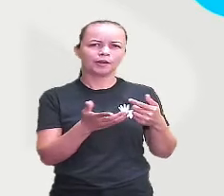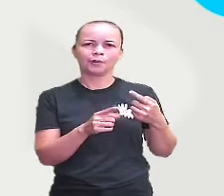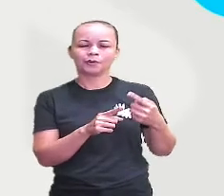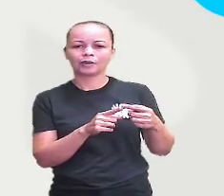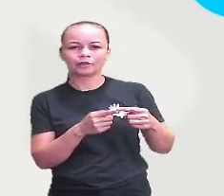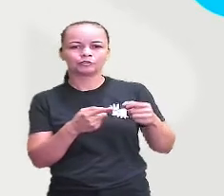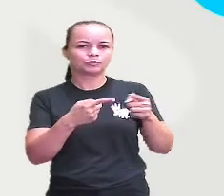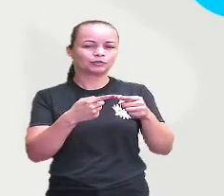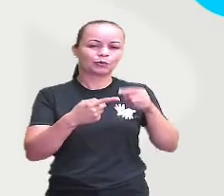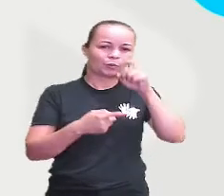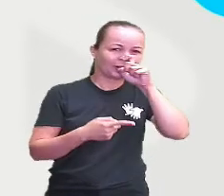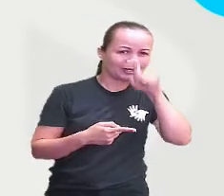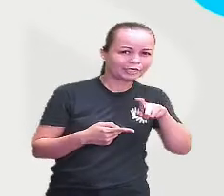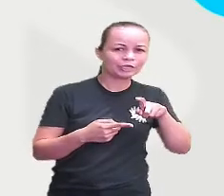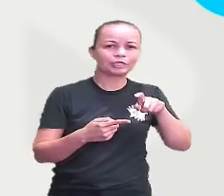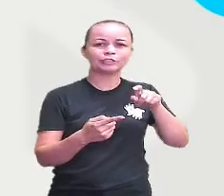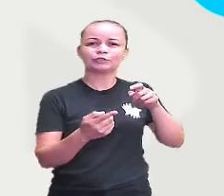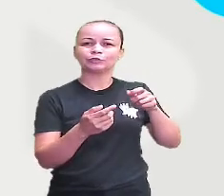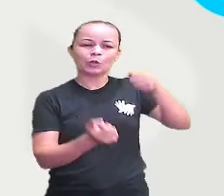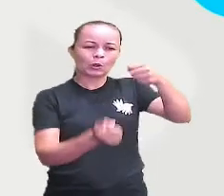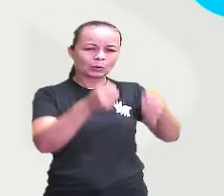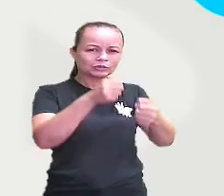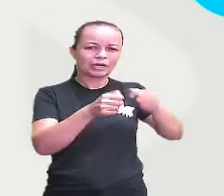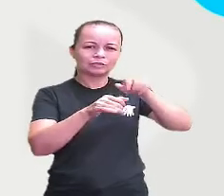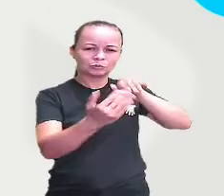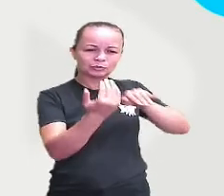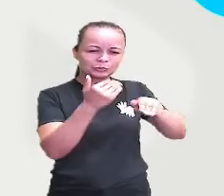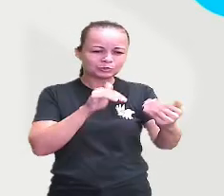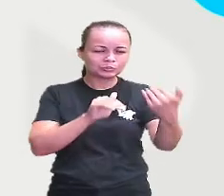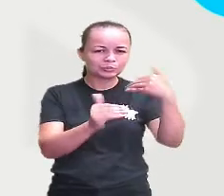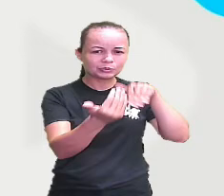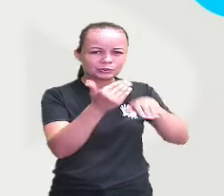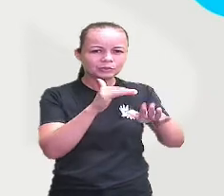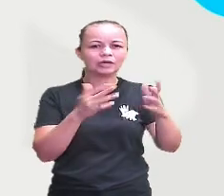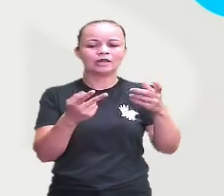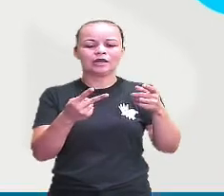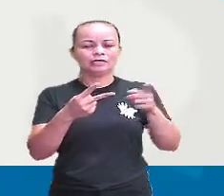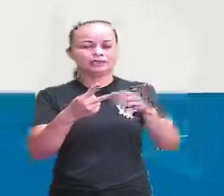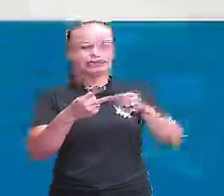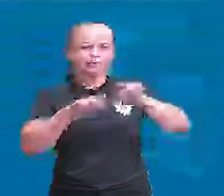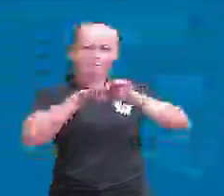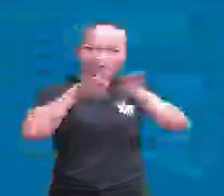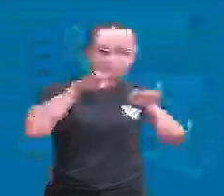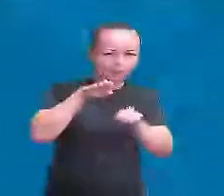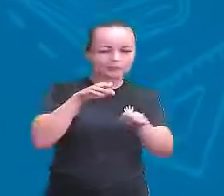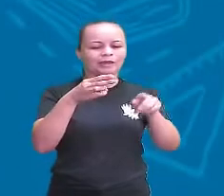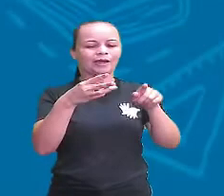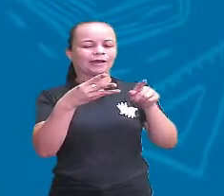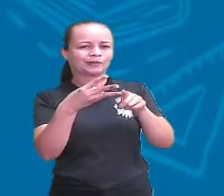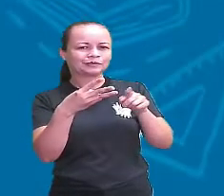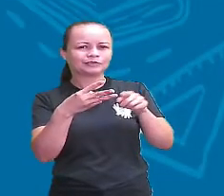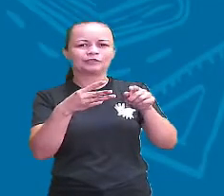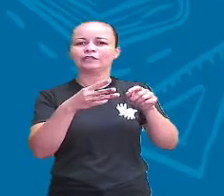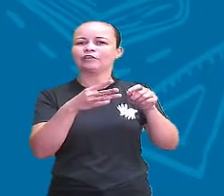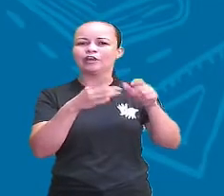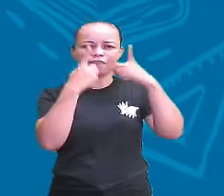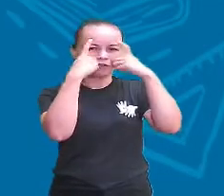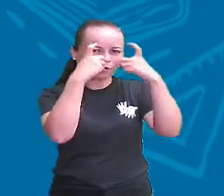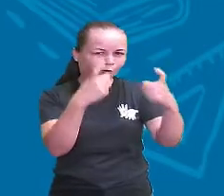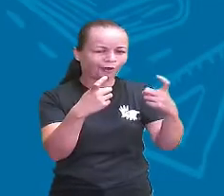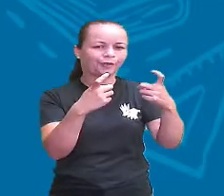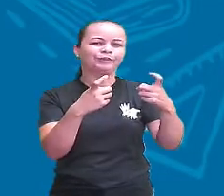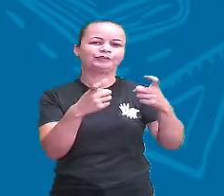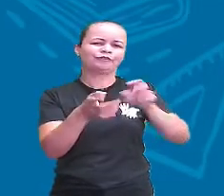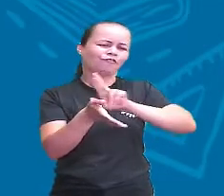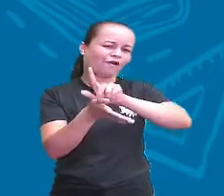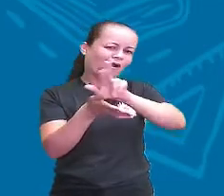lixo, trânsito, desigualdade social, violência, tá? Esses problemas são